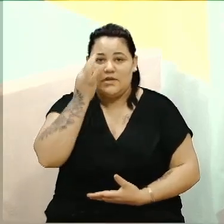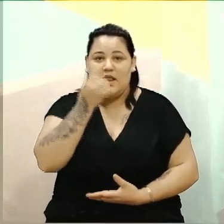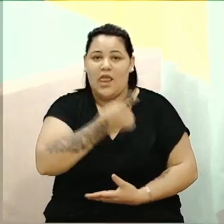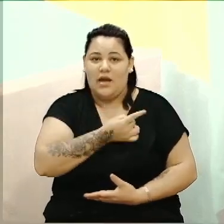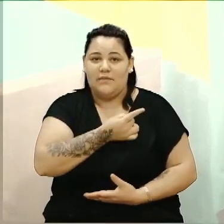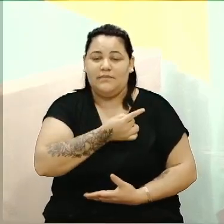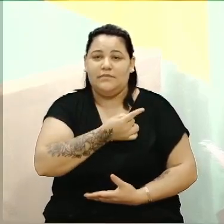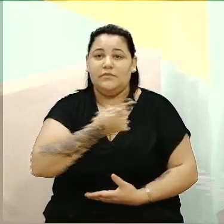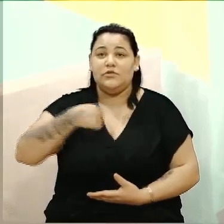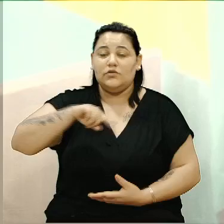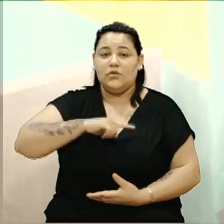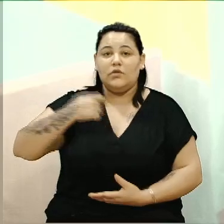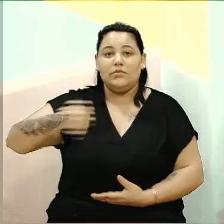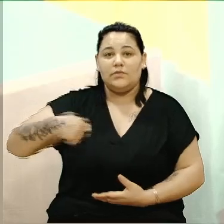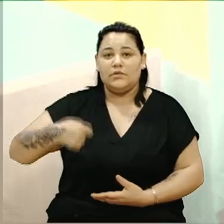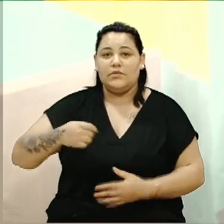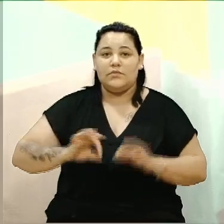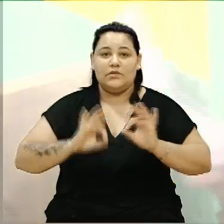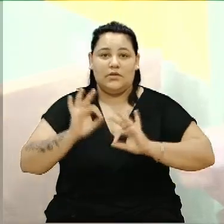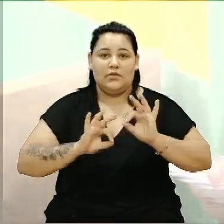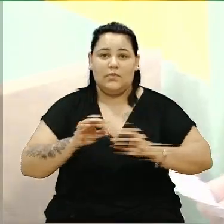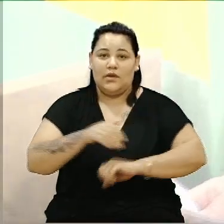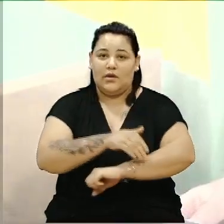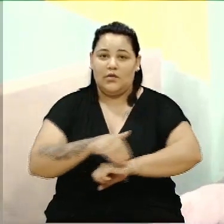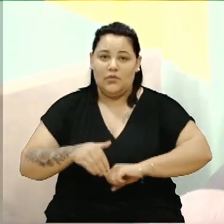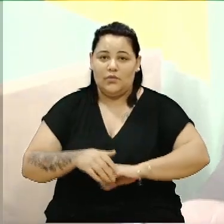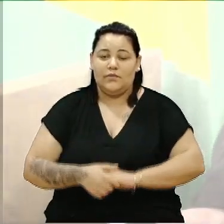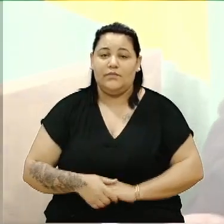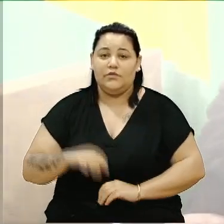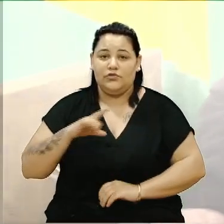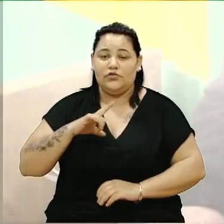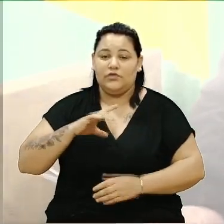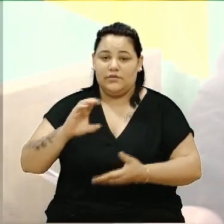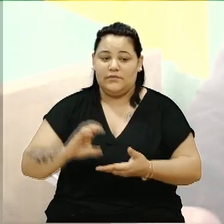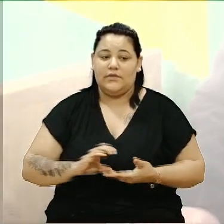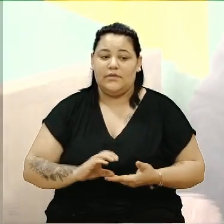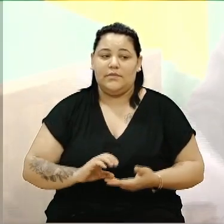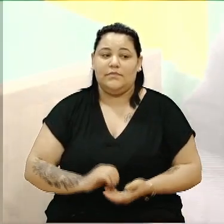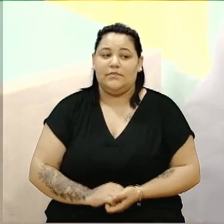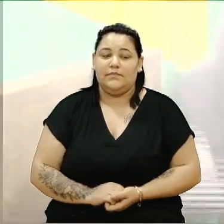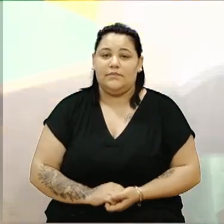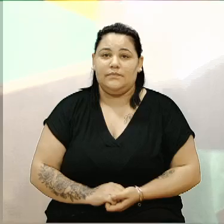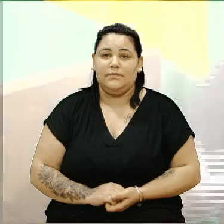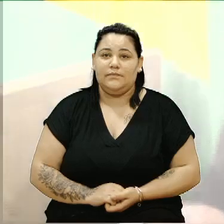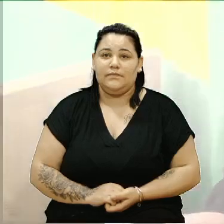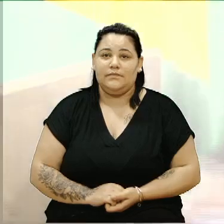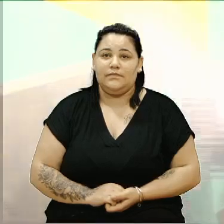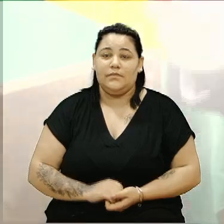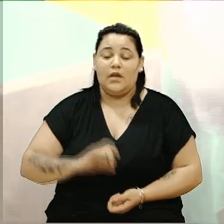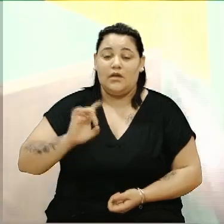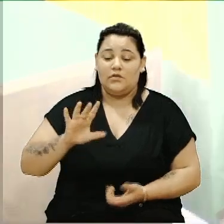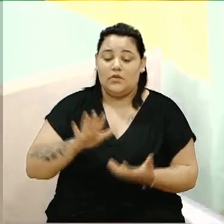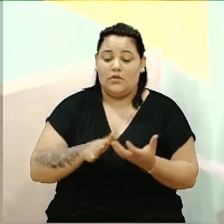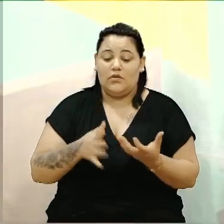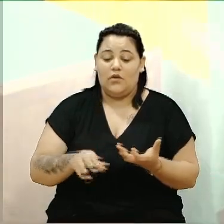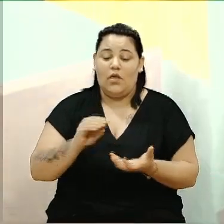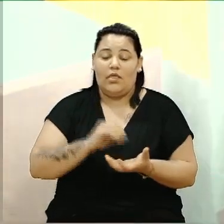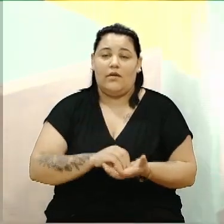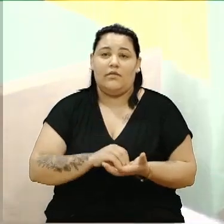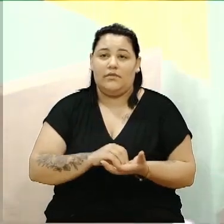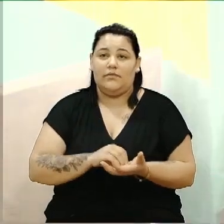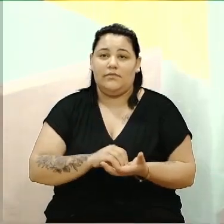Nós precisamos recapear essas vias. E nós temos recursos. É só a Codeca, o SAMAI,